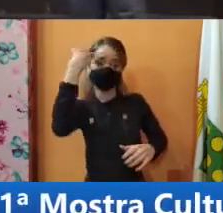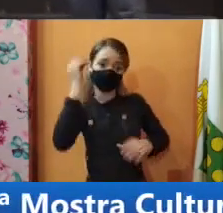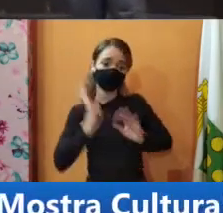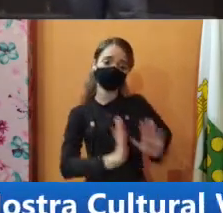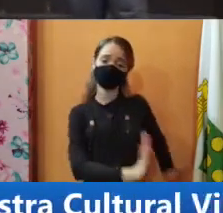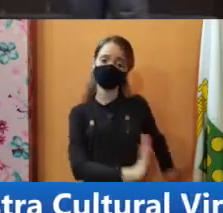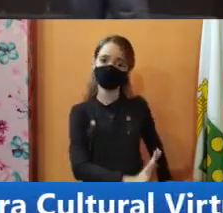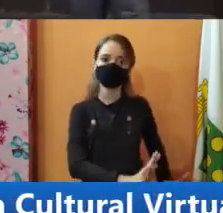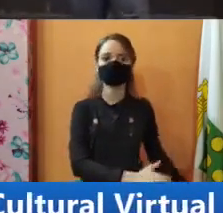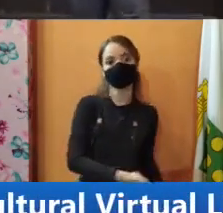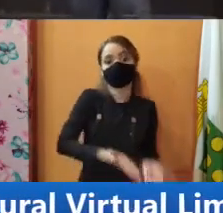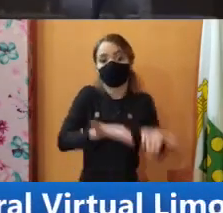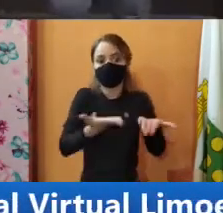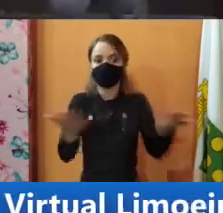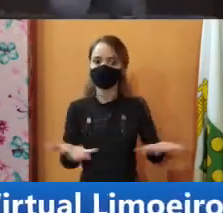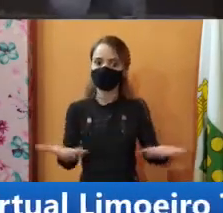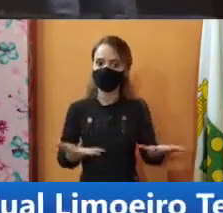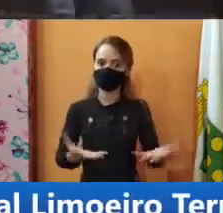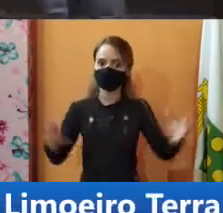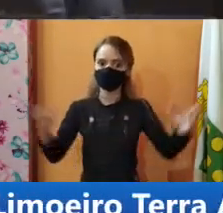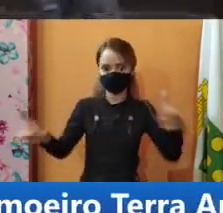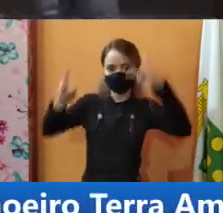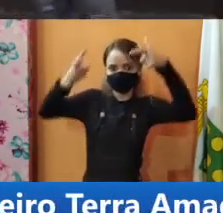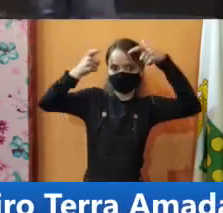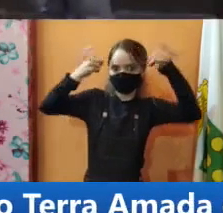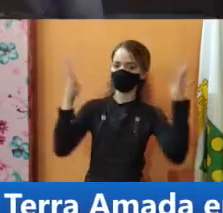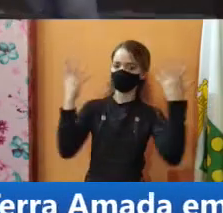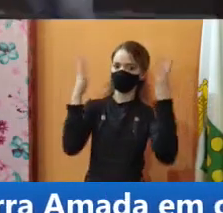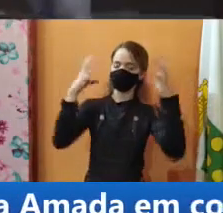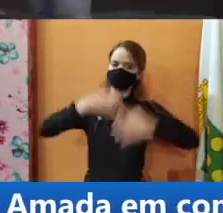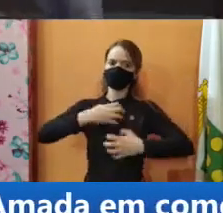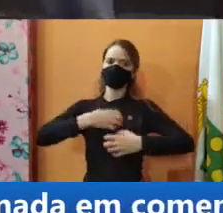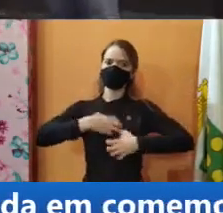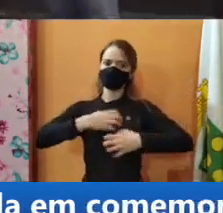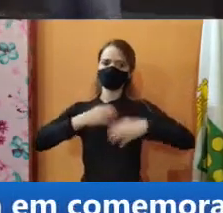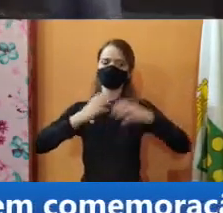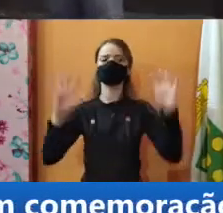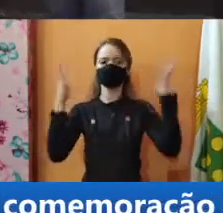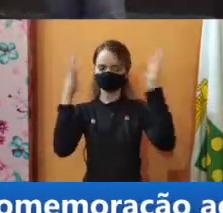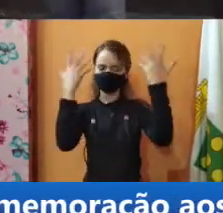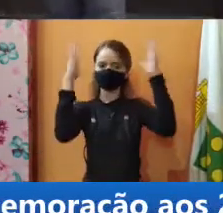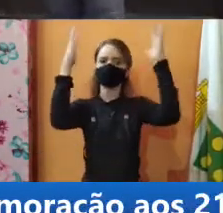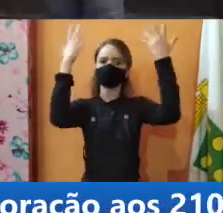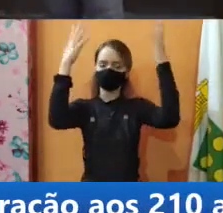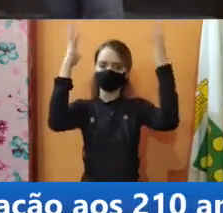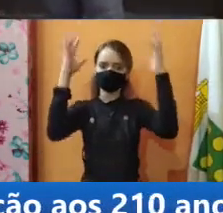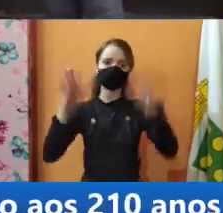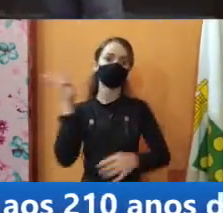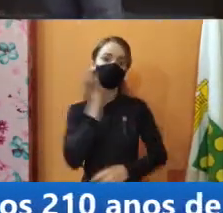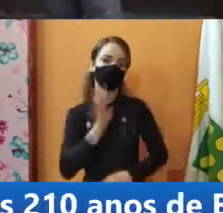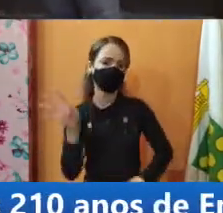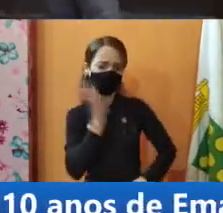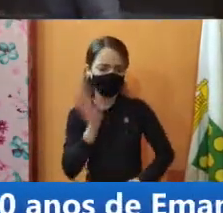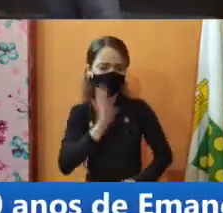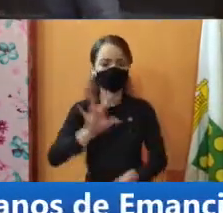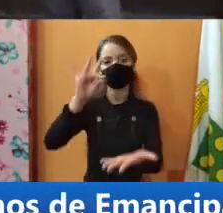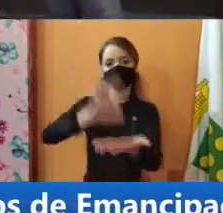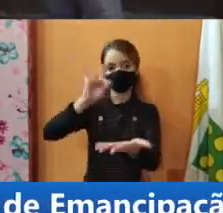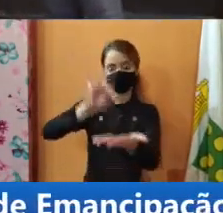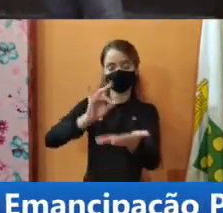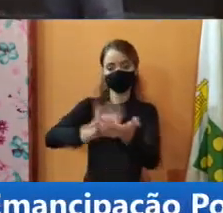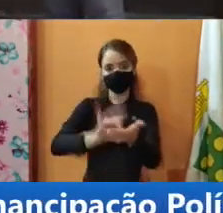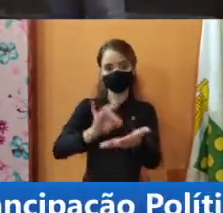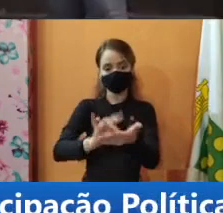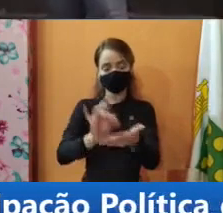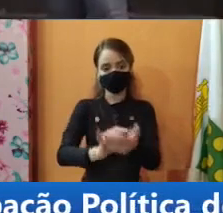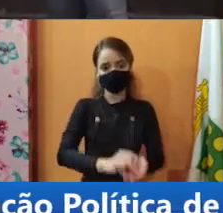estão fazendo para nós é um ato de coroação, posso falar dessa forma. Certo? Isso aí é muito bacana, dividir essa